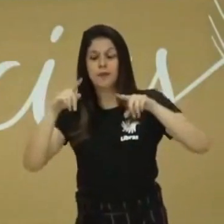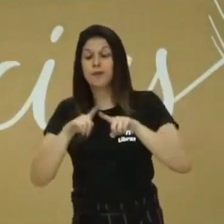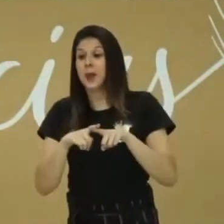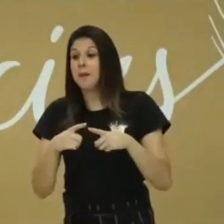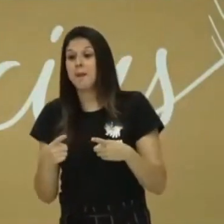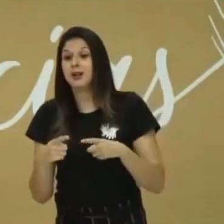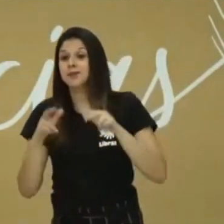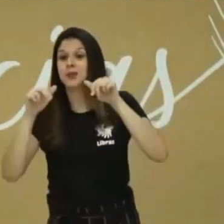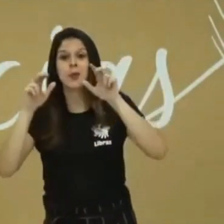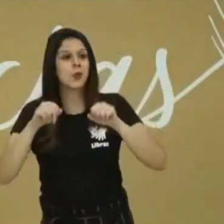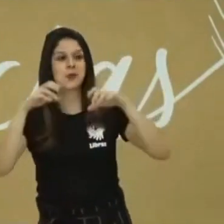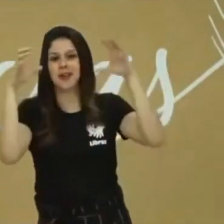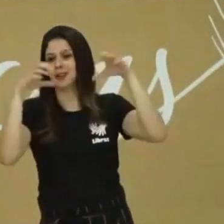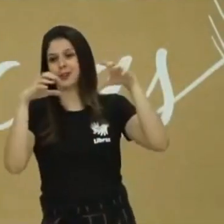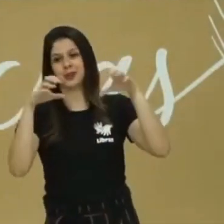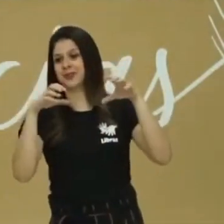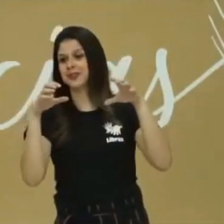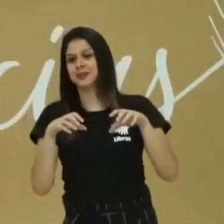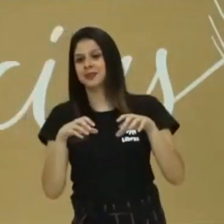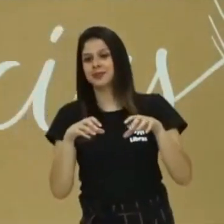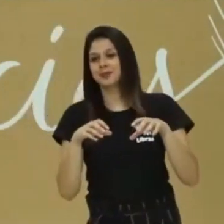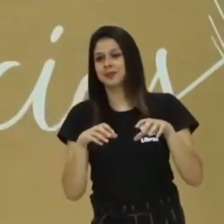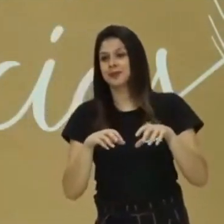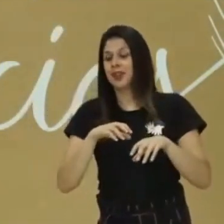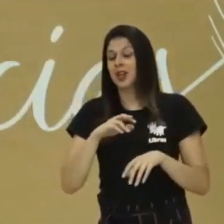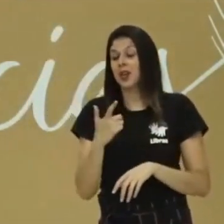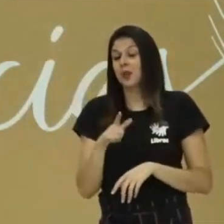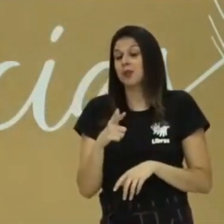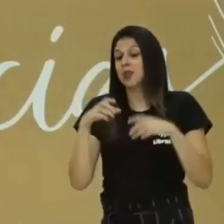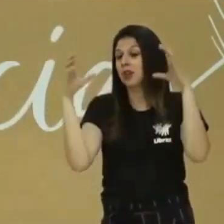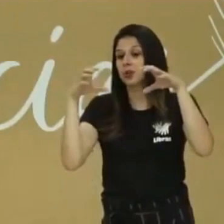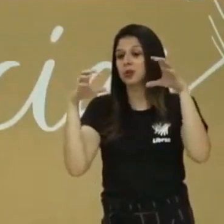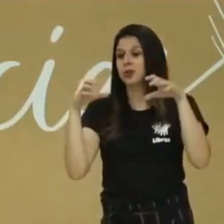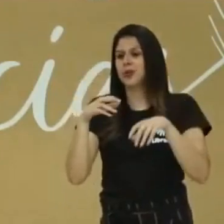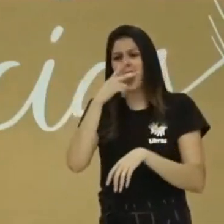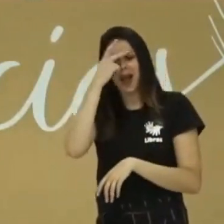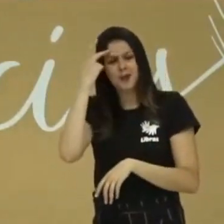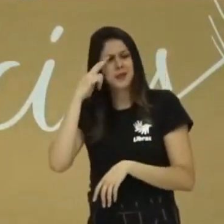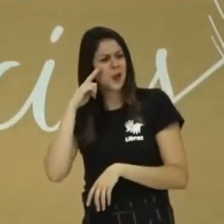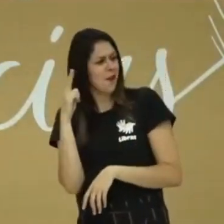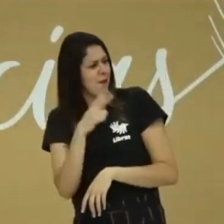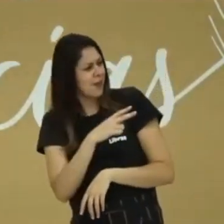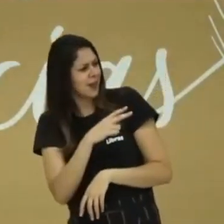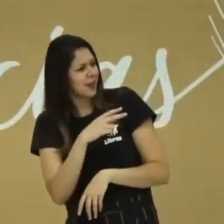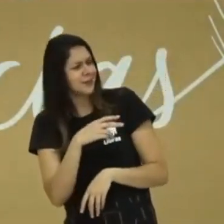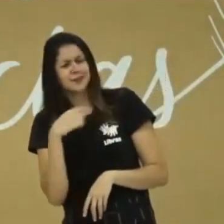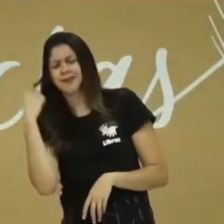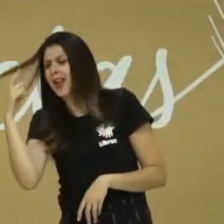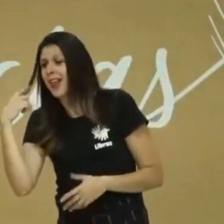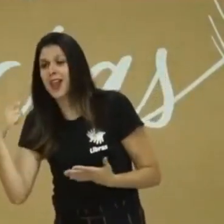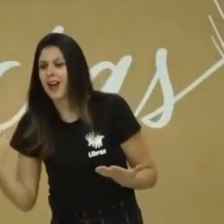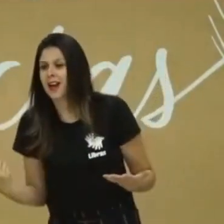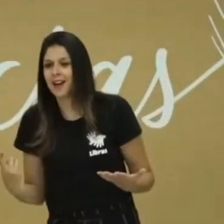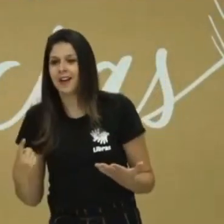mas na época de Noé não existe a chuva Bom dia as pessoas olhavam para ele Val você é